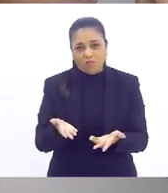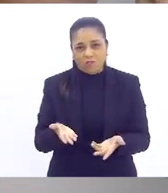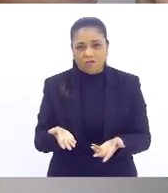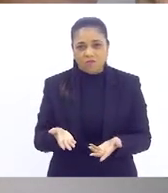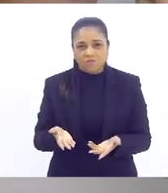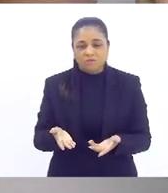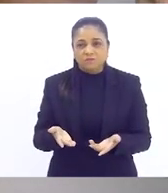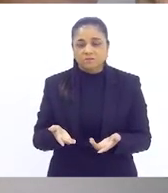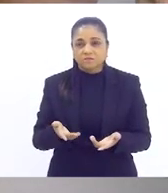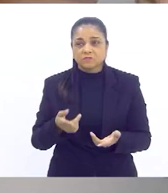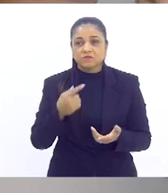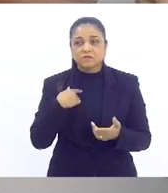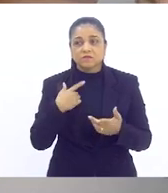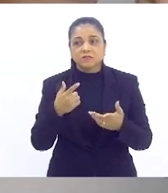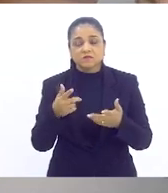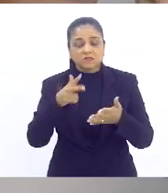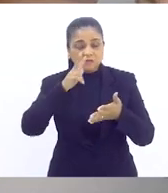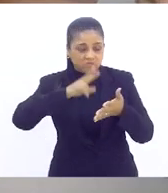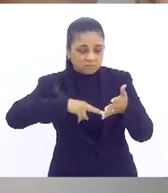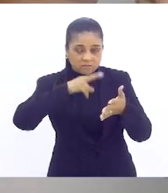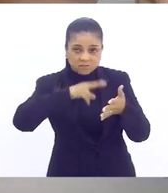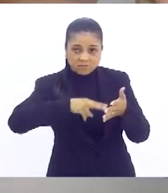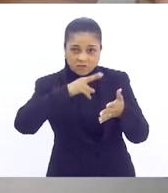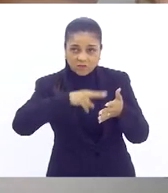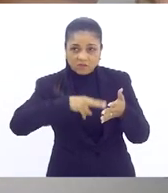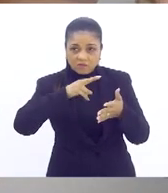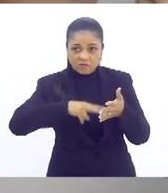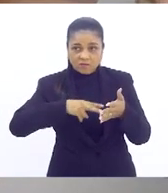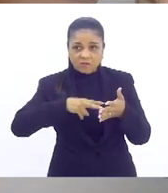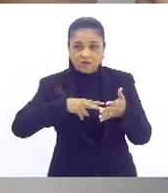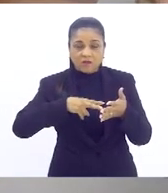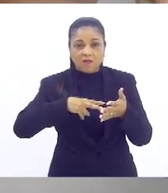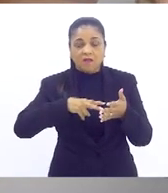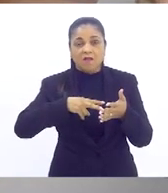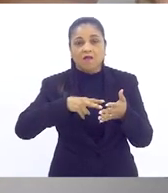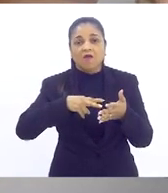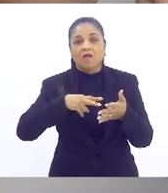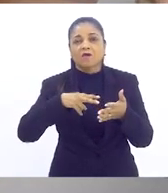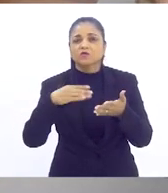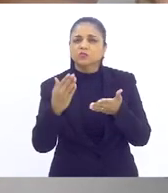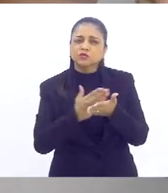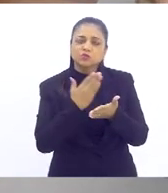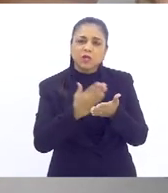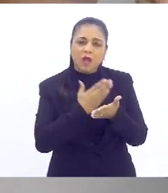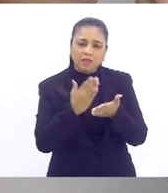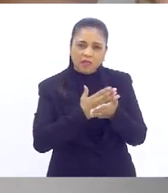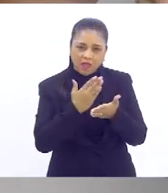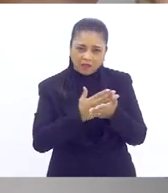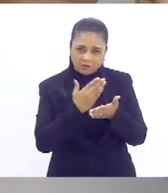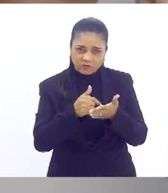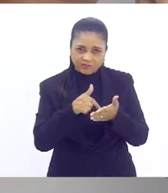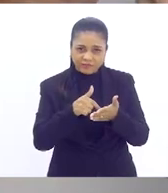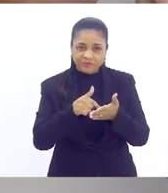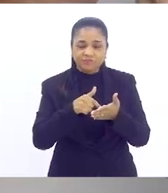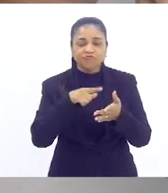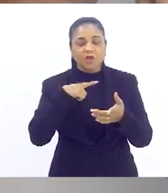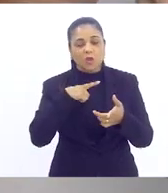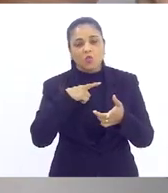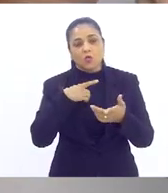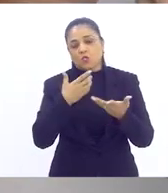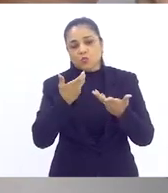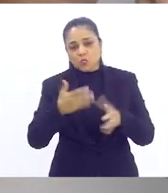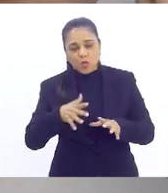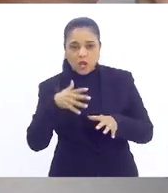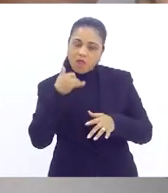se a senhora olhar os cadernos de remuneração que eu nem quis chamar atenção Para isso porque seria muito muitas coisas quanto